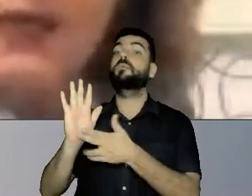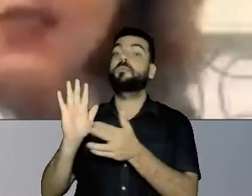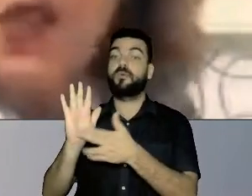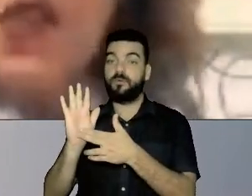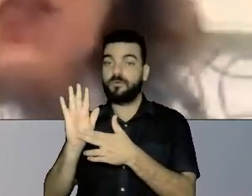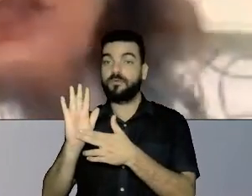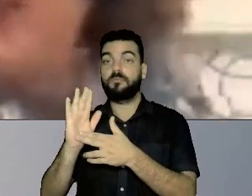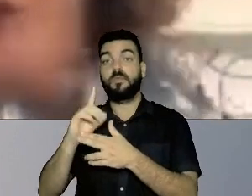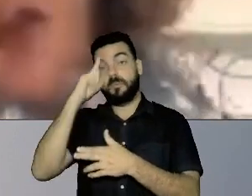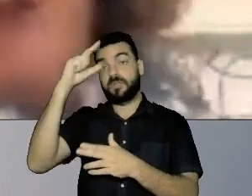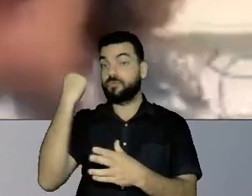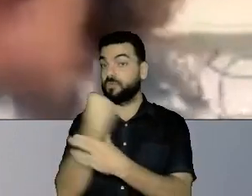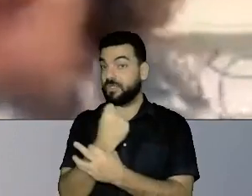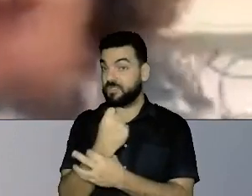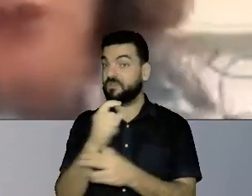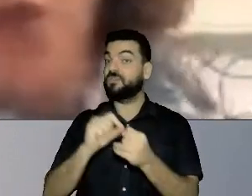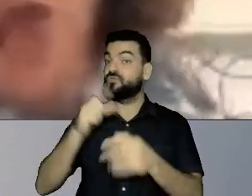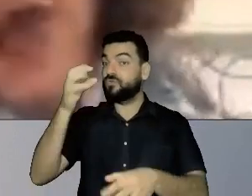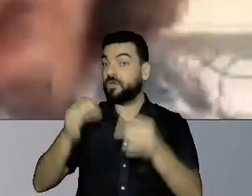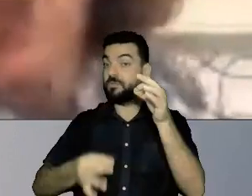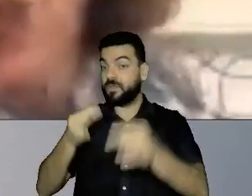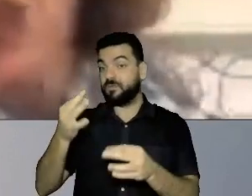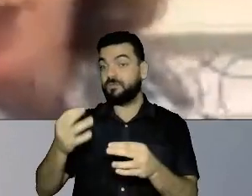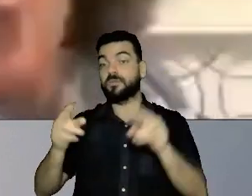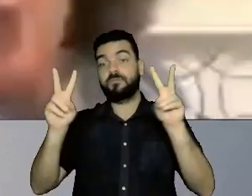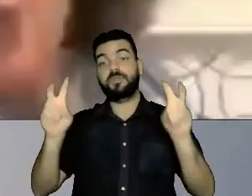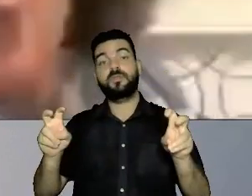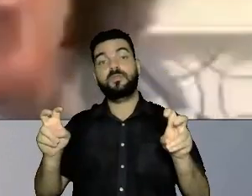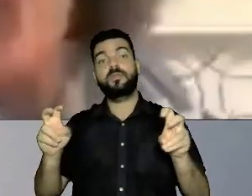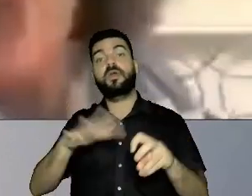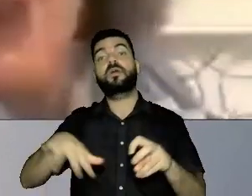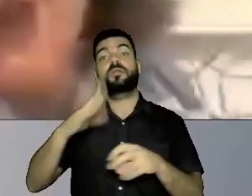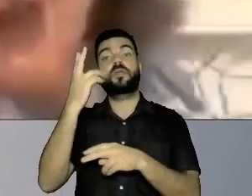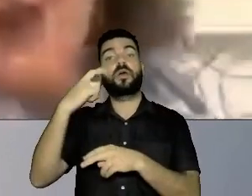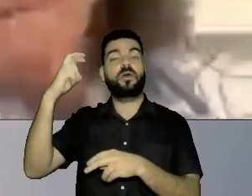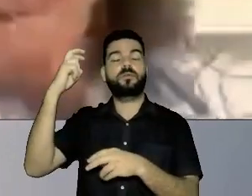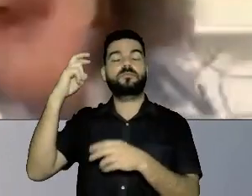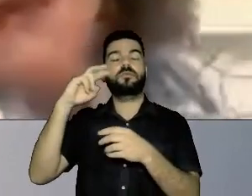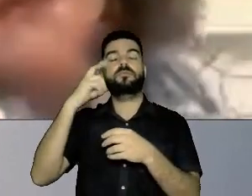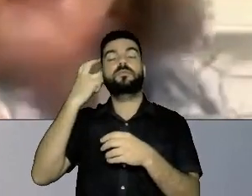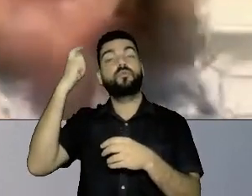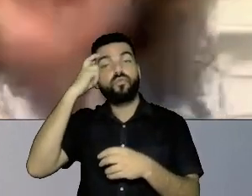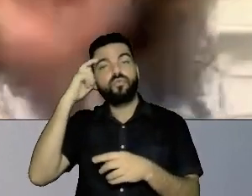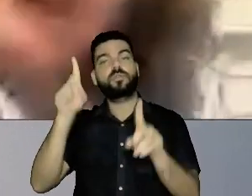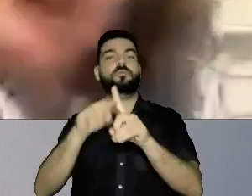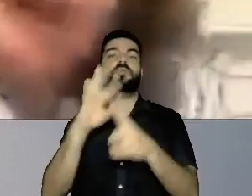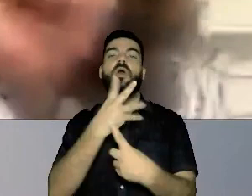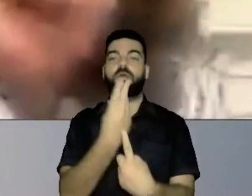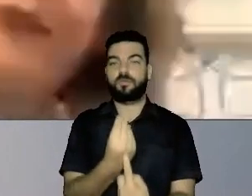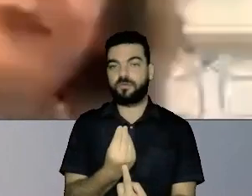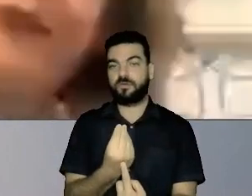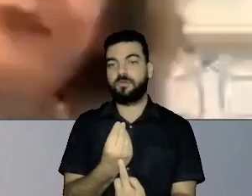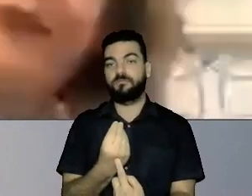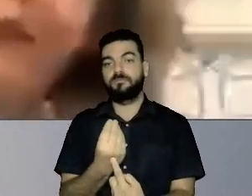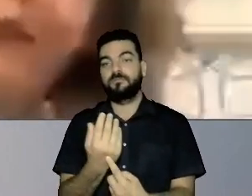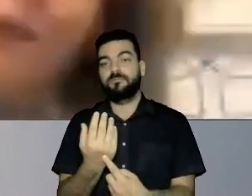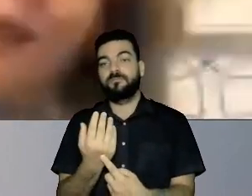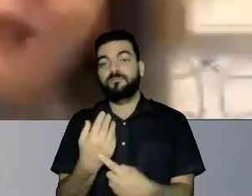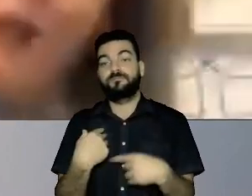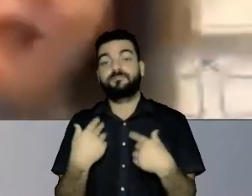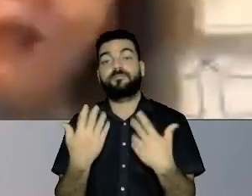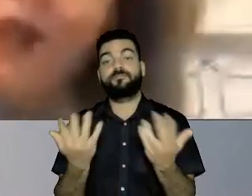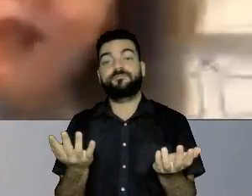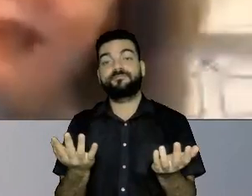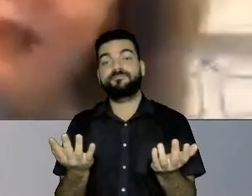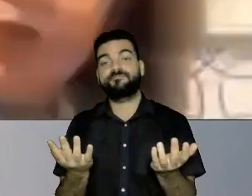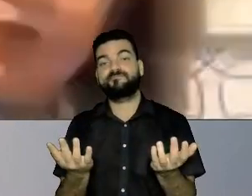segurança recentes que tratavam de arte, de obras de arte, mas dentro